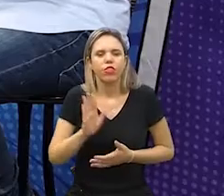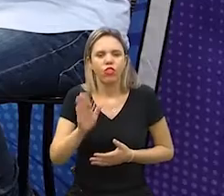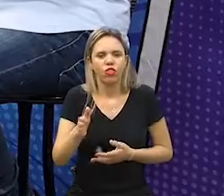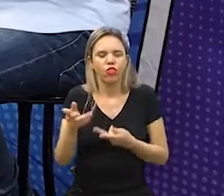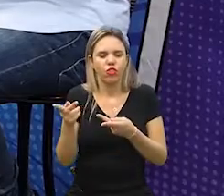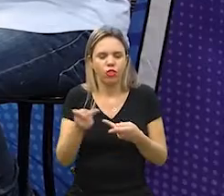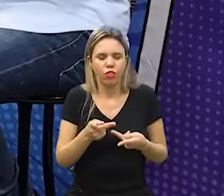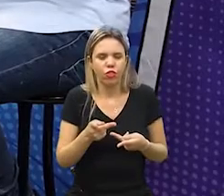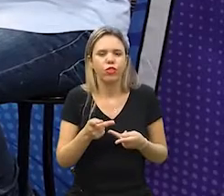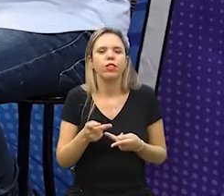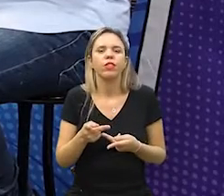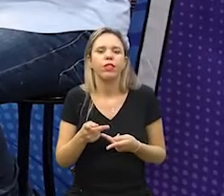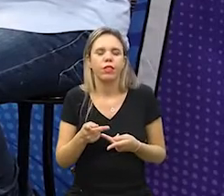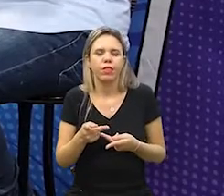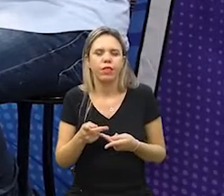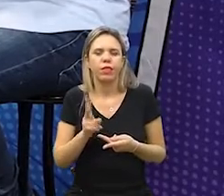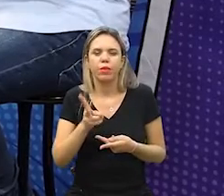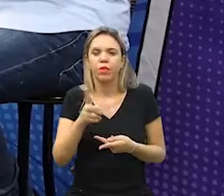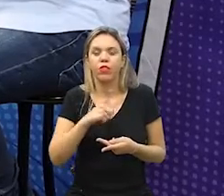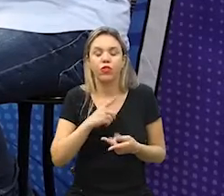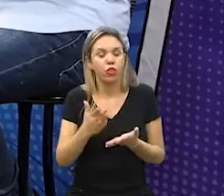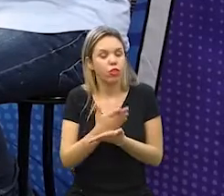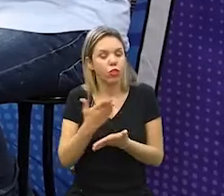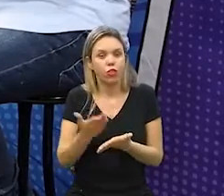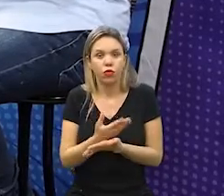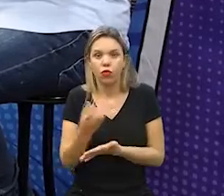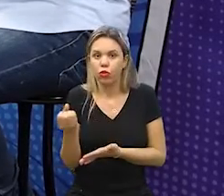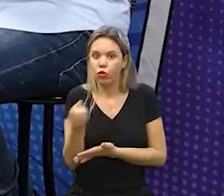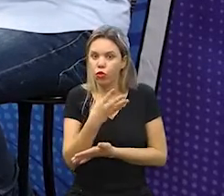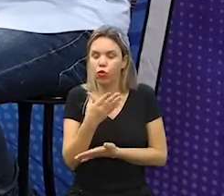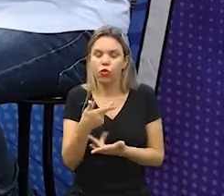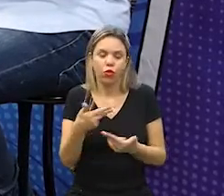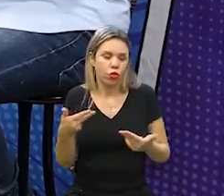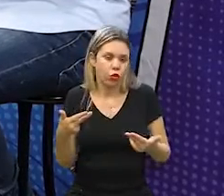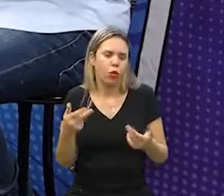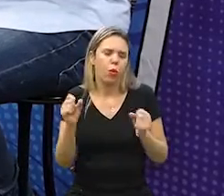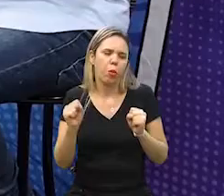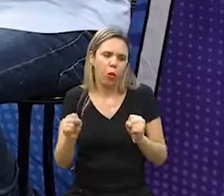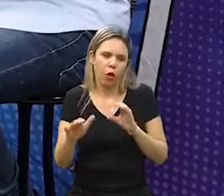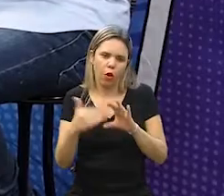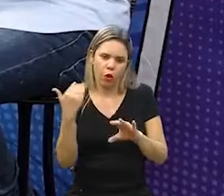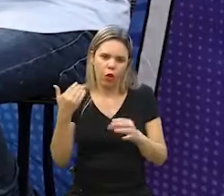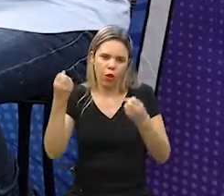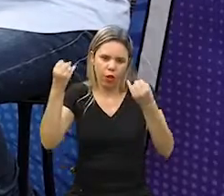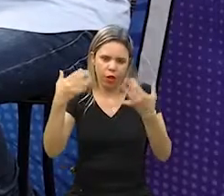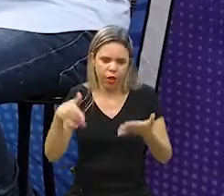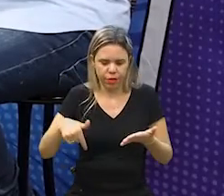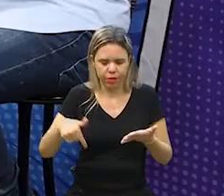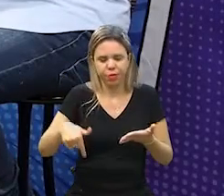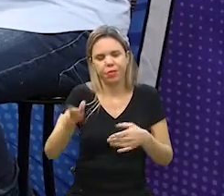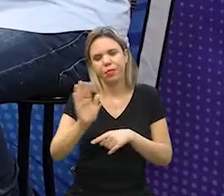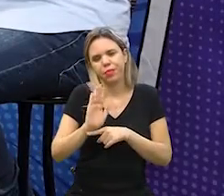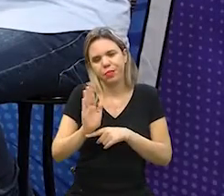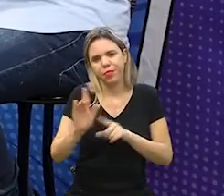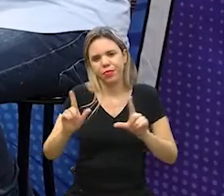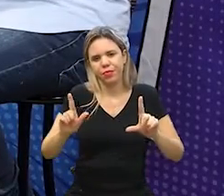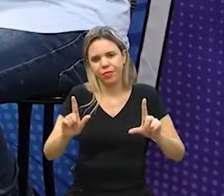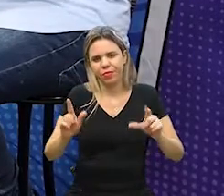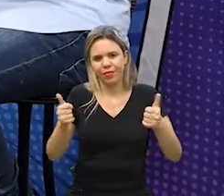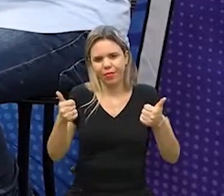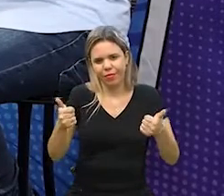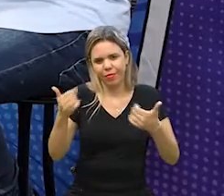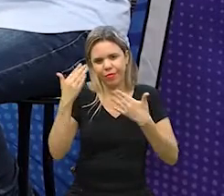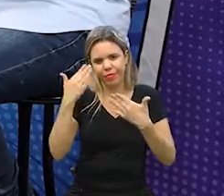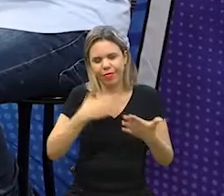vou deixar aqui o convite feito. Toda vez que tiver livro novos, vem aqui contar pra gente. Com o